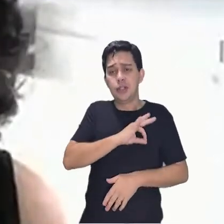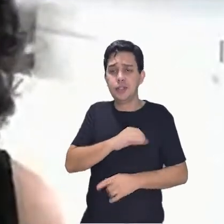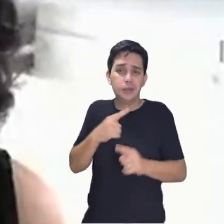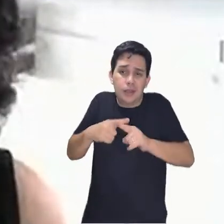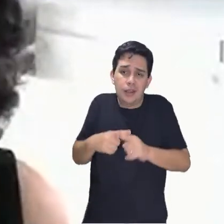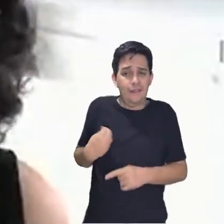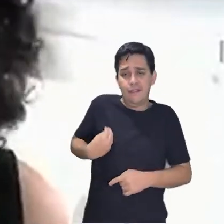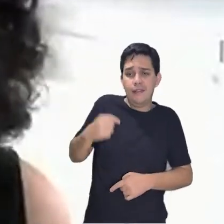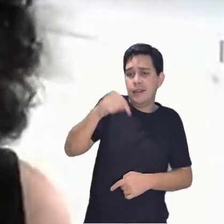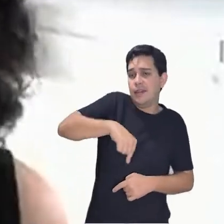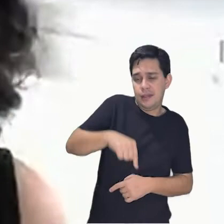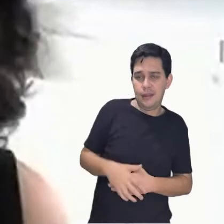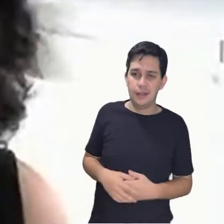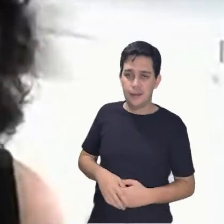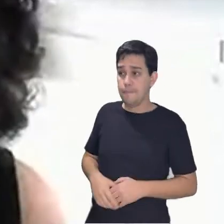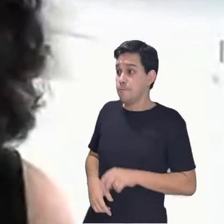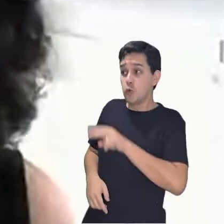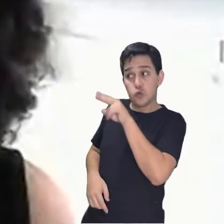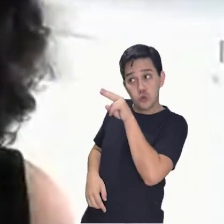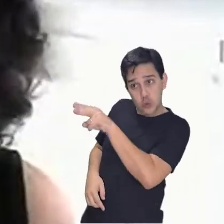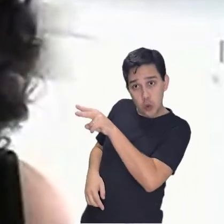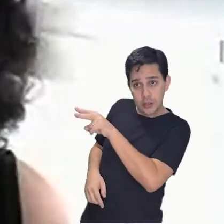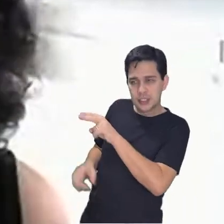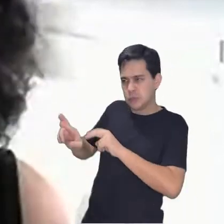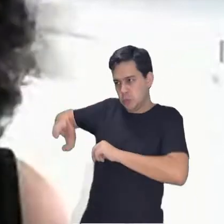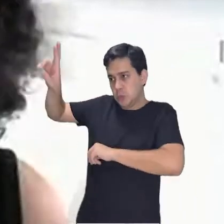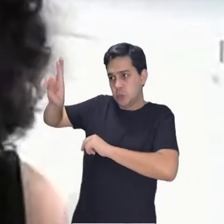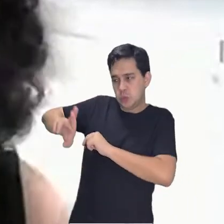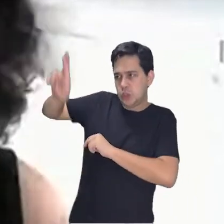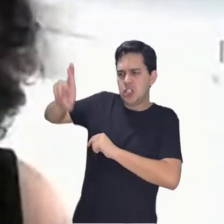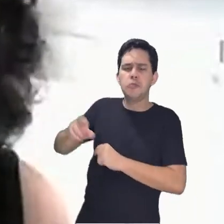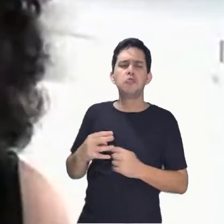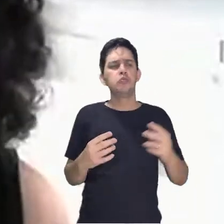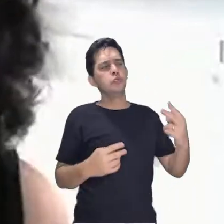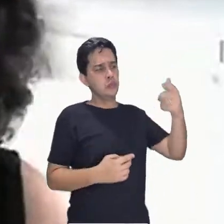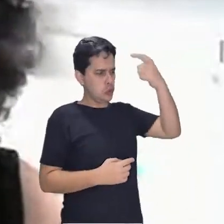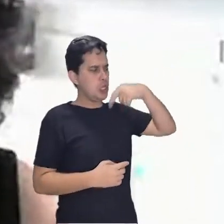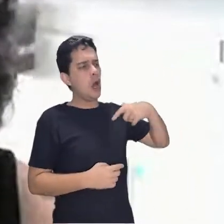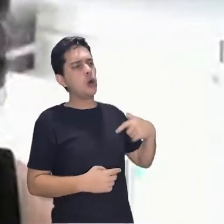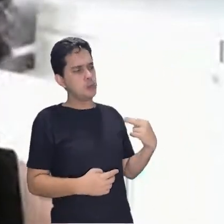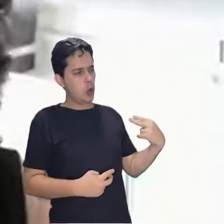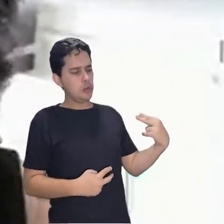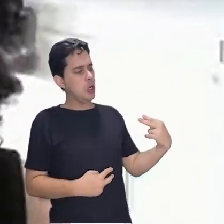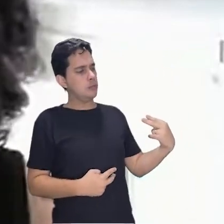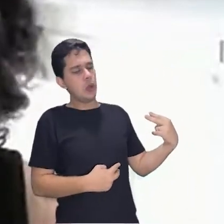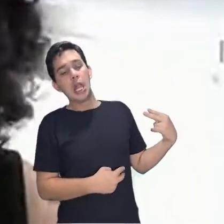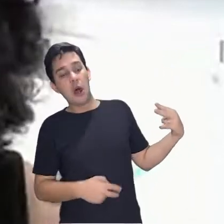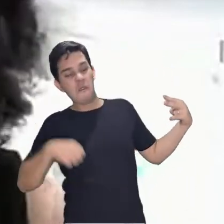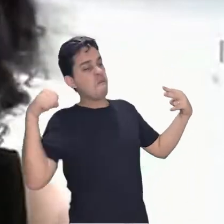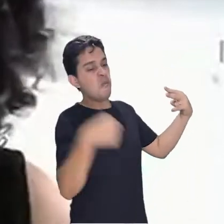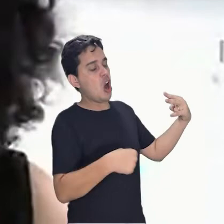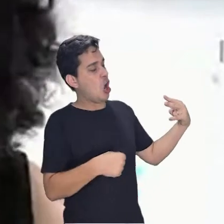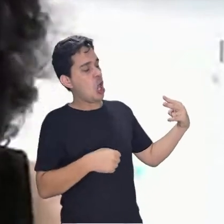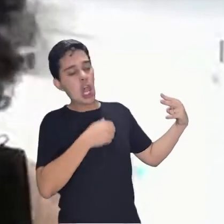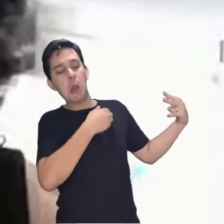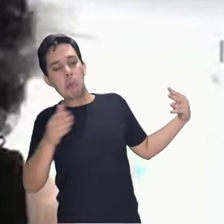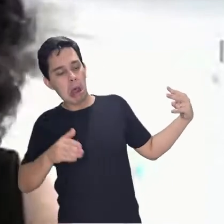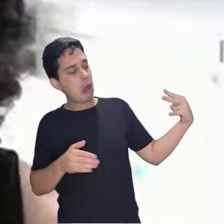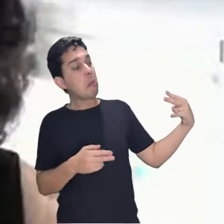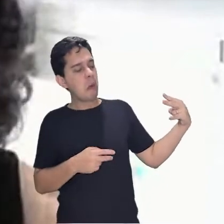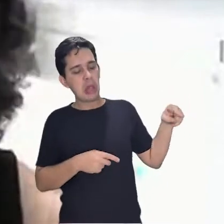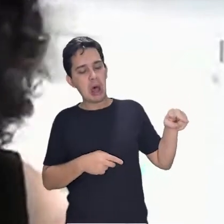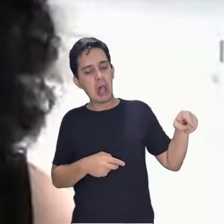os autores fazem questão de filmar para demonstrar sua força, seu domínio naquela região, isso acaba, por outro lado, nos servindo